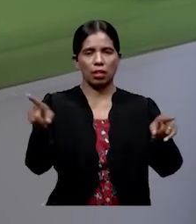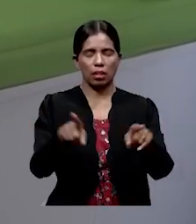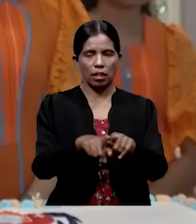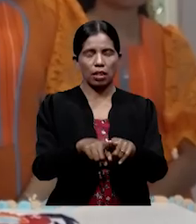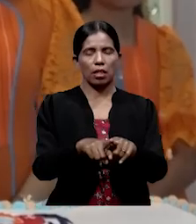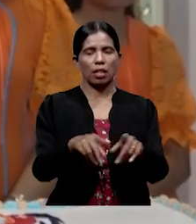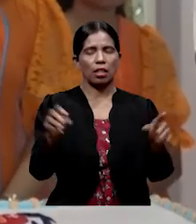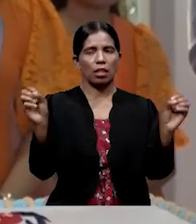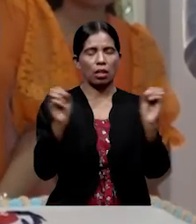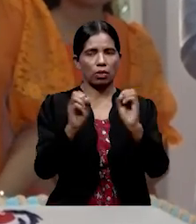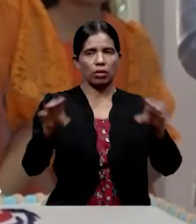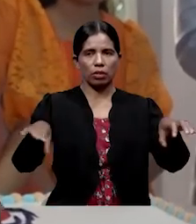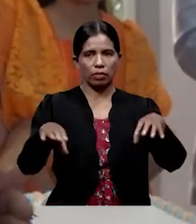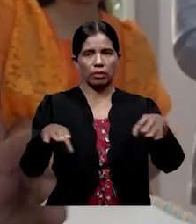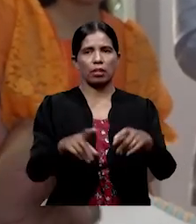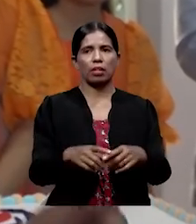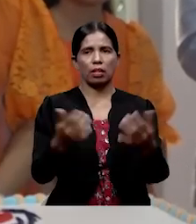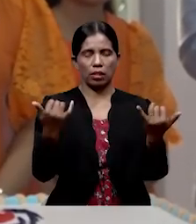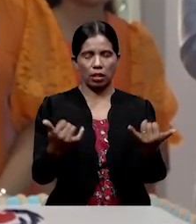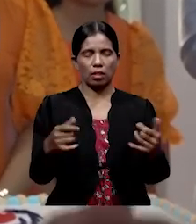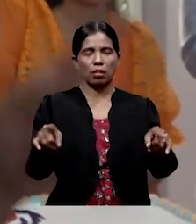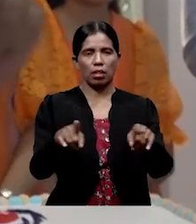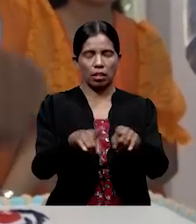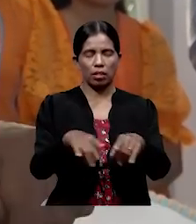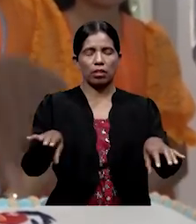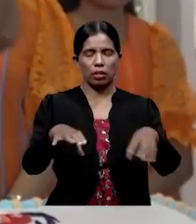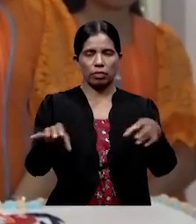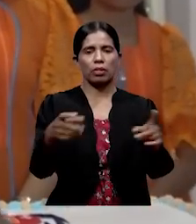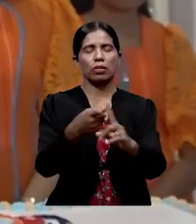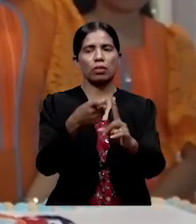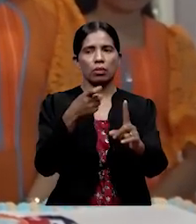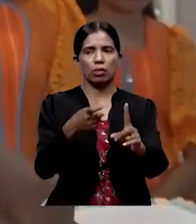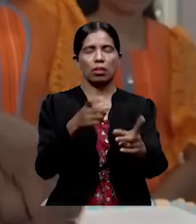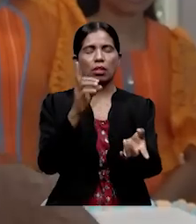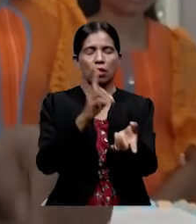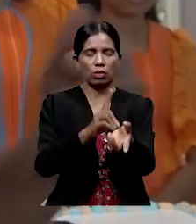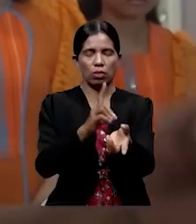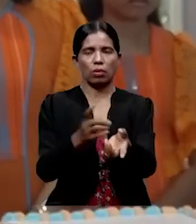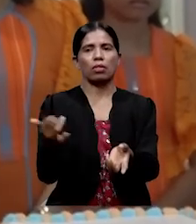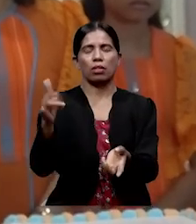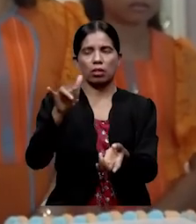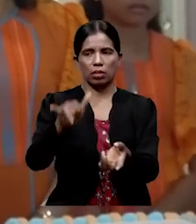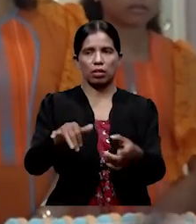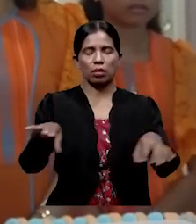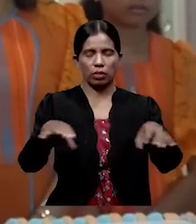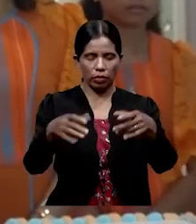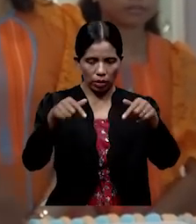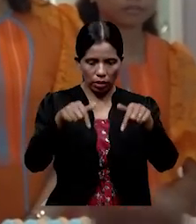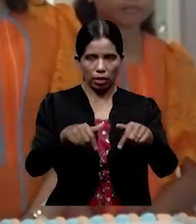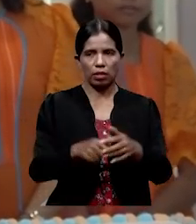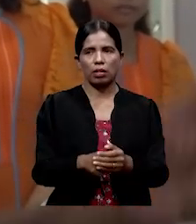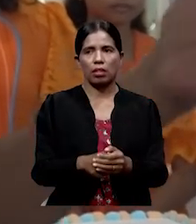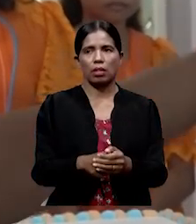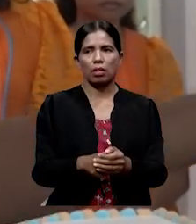laos serviço, ida nem missão ba doutor sira nebe serviço nem.